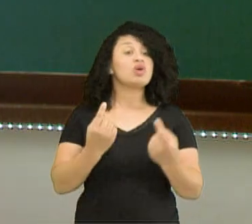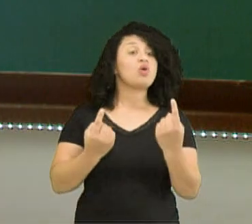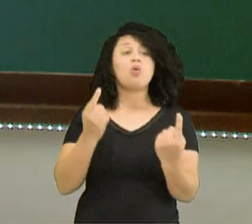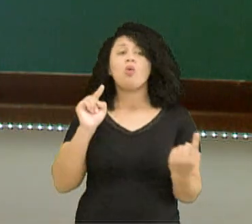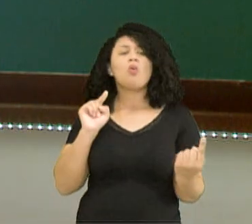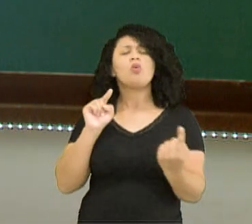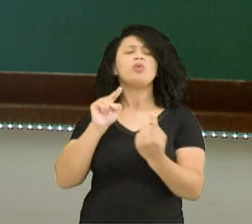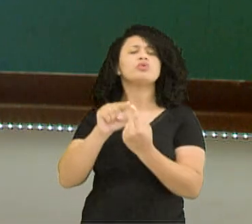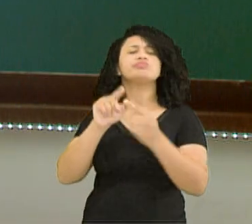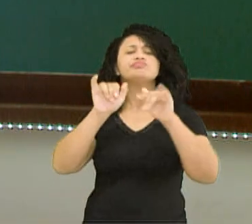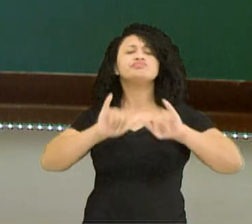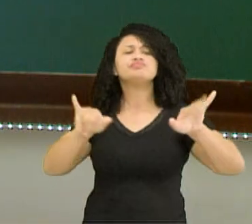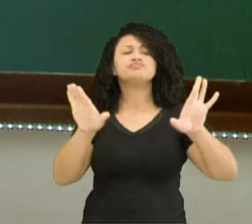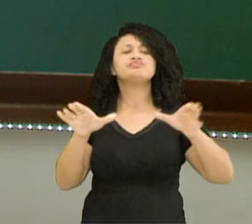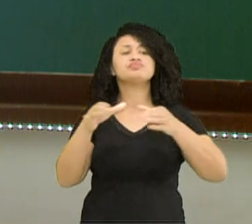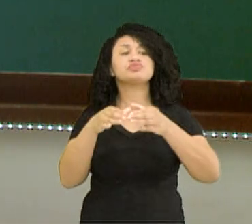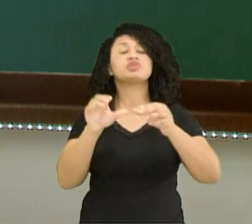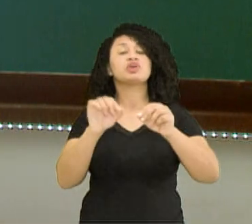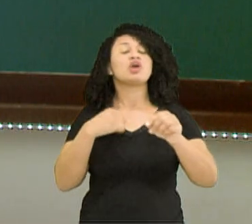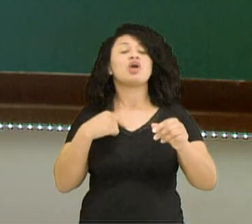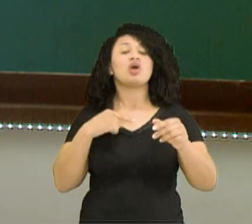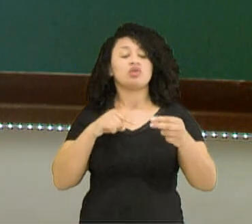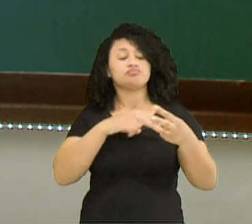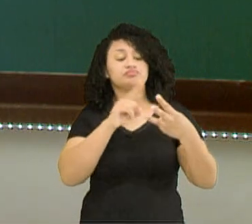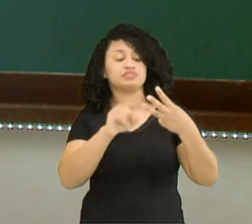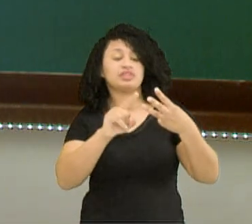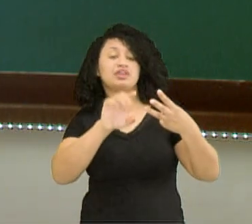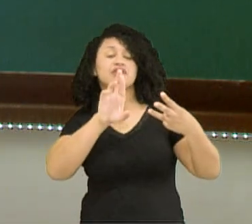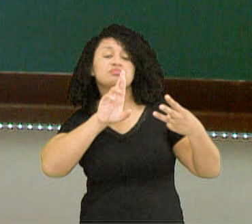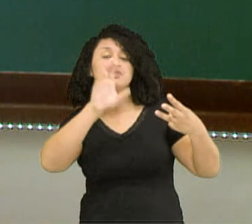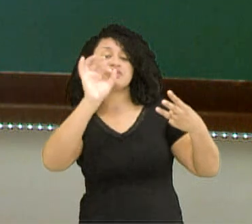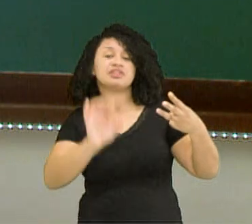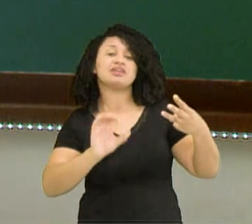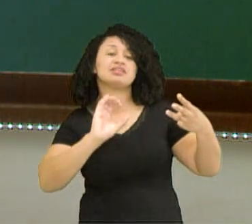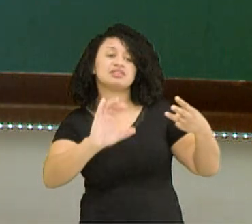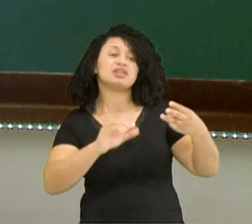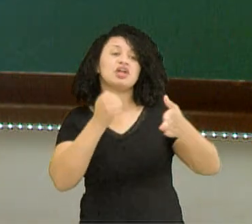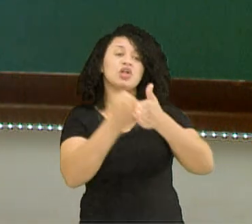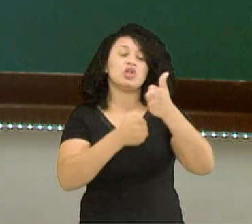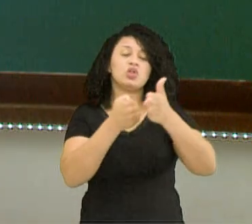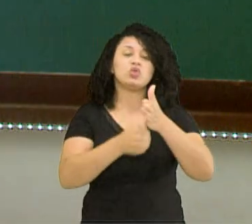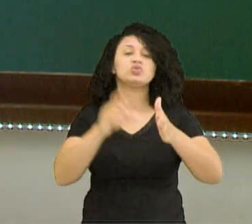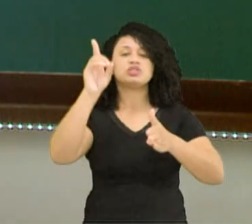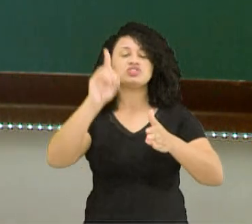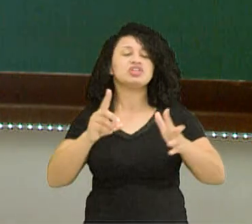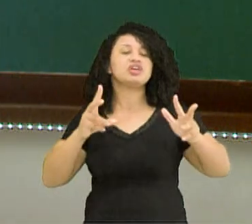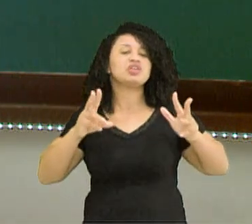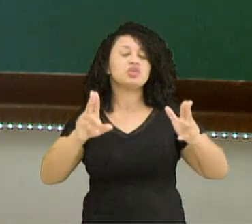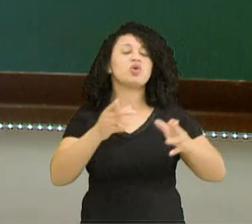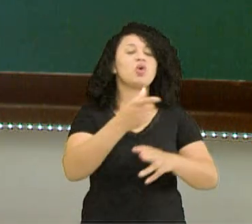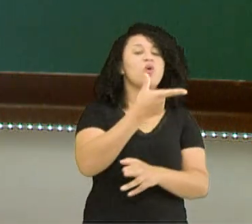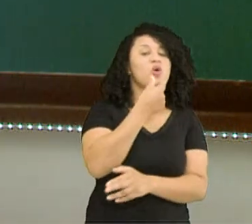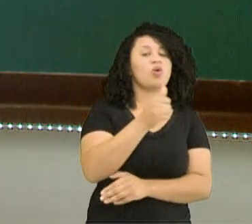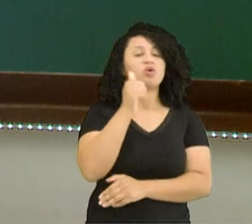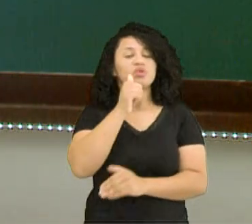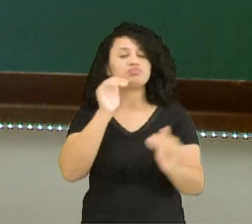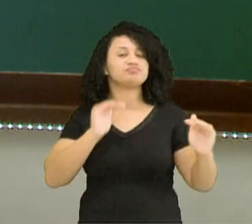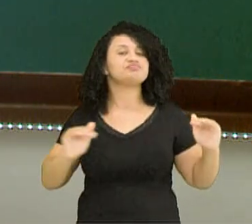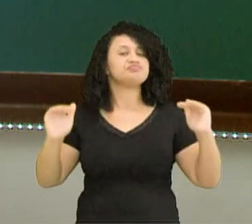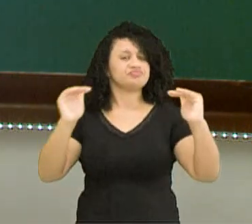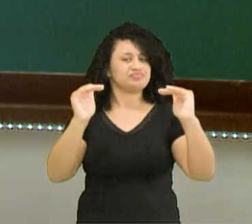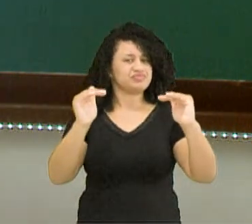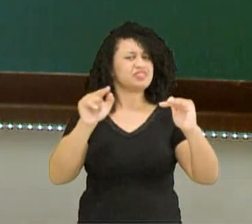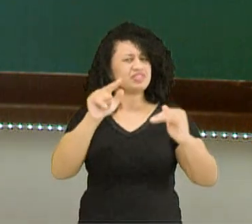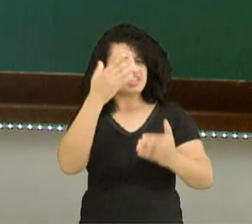Objetivo, então, essa campanha, ela luta pelos direitos iguais entre homens e mulheres. Acredita que